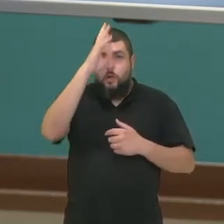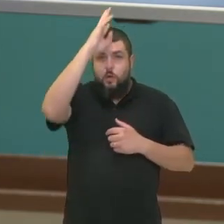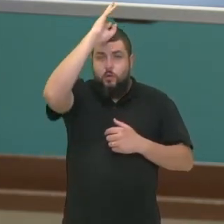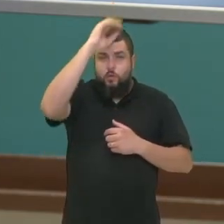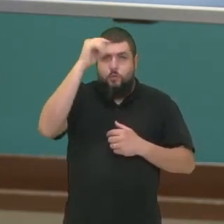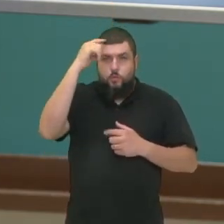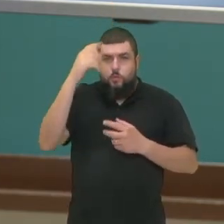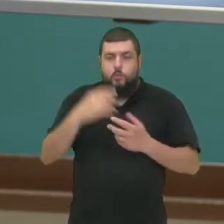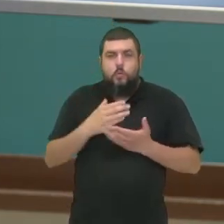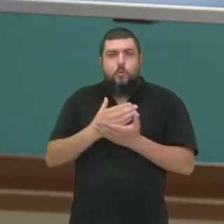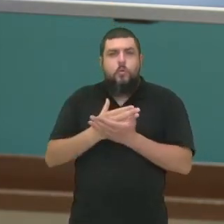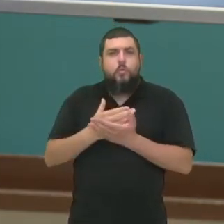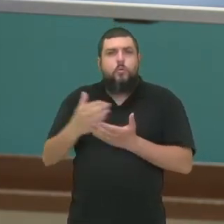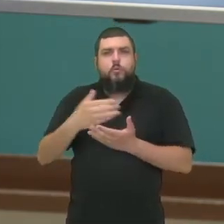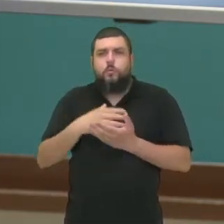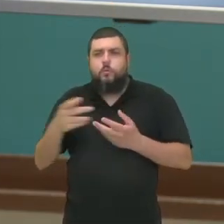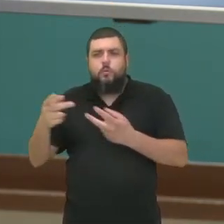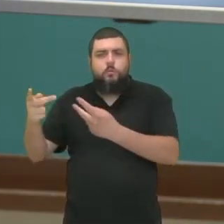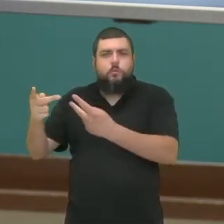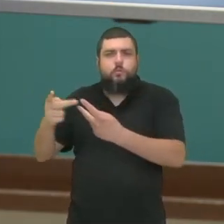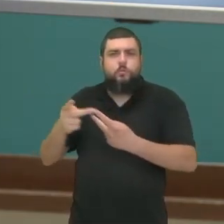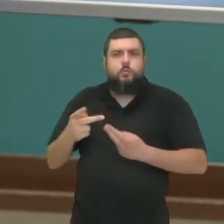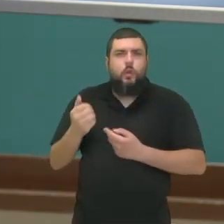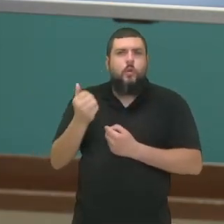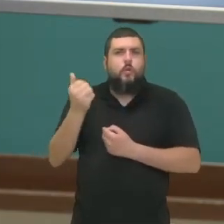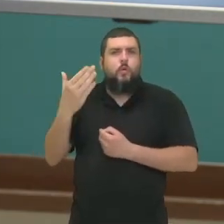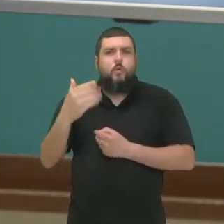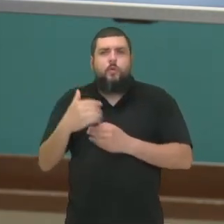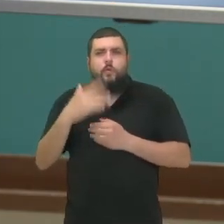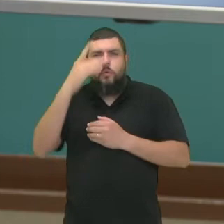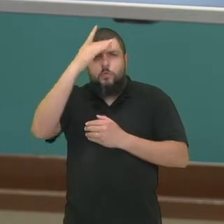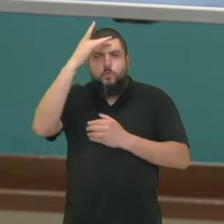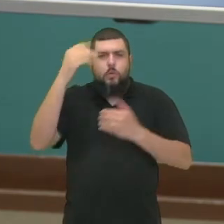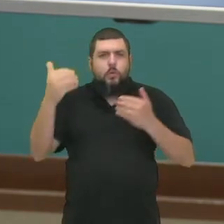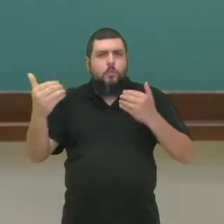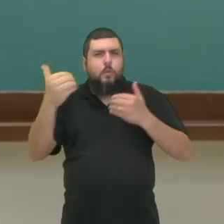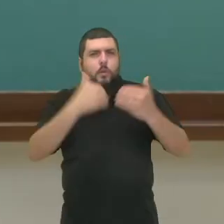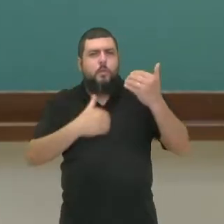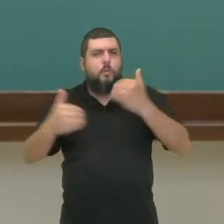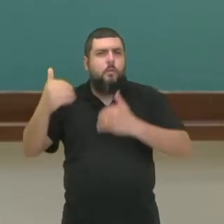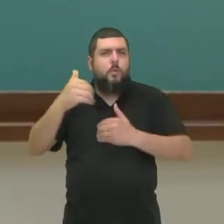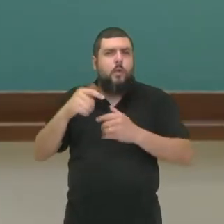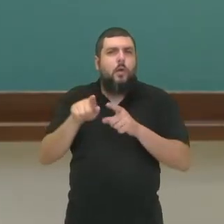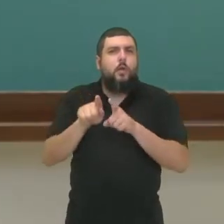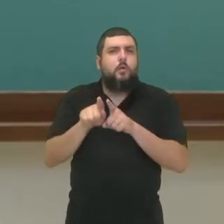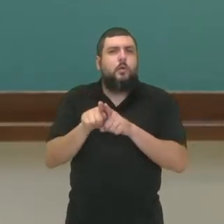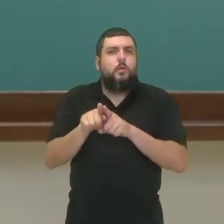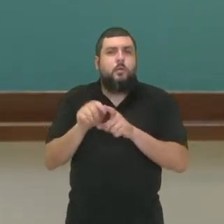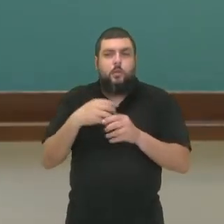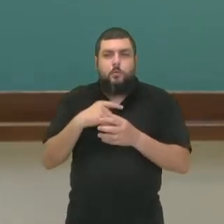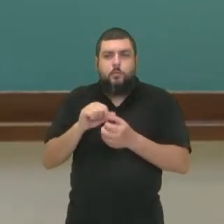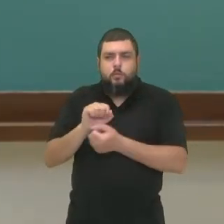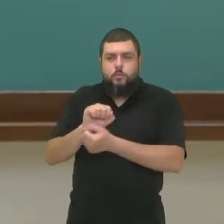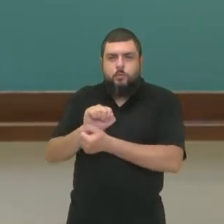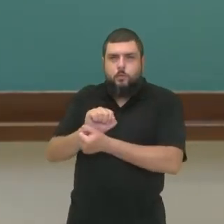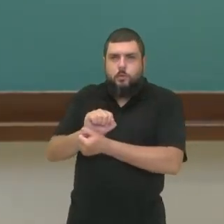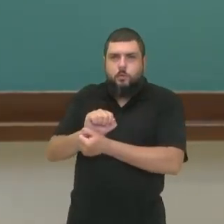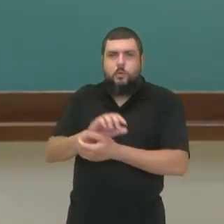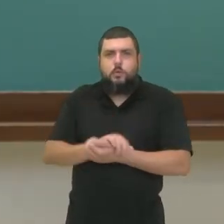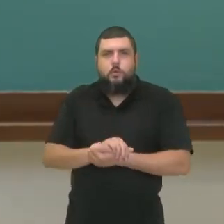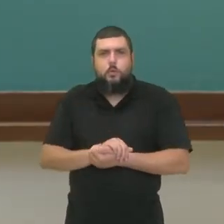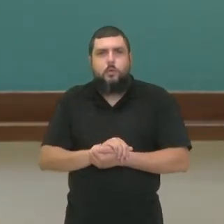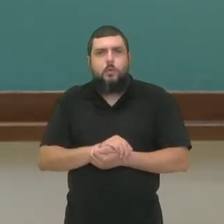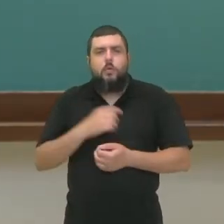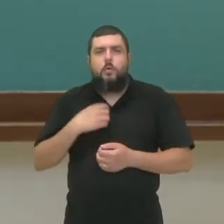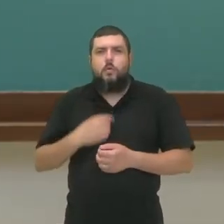as guerras houve um aumento significativo no número de escravizados. E eu trago aqui, quando o professor Roberto falou que por um triz que nós